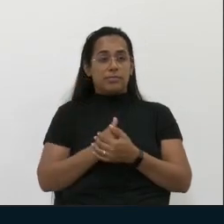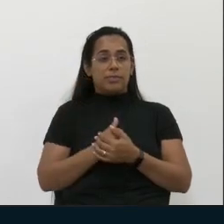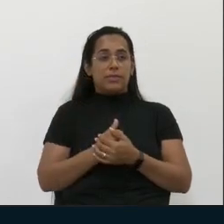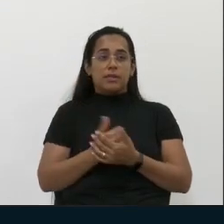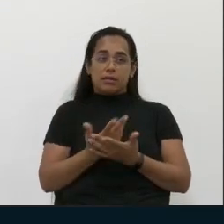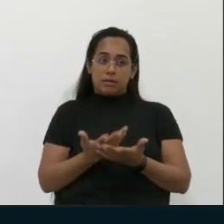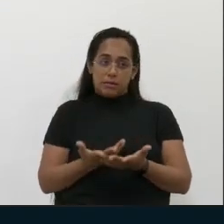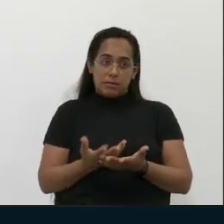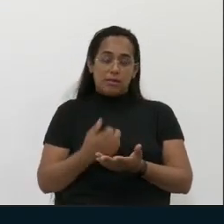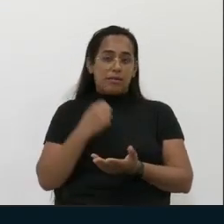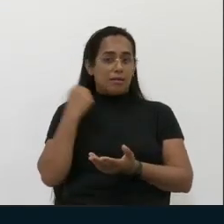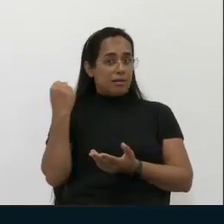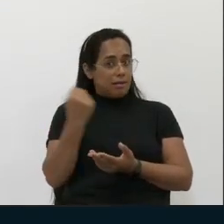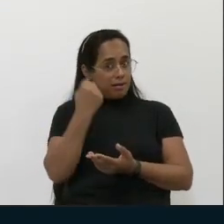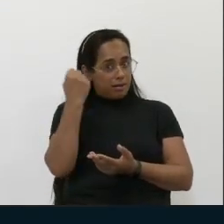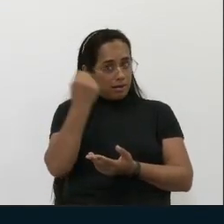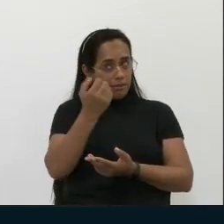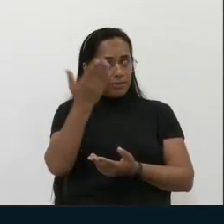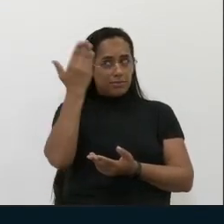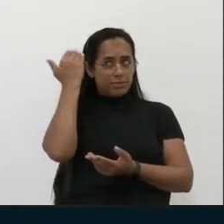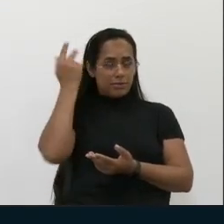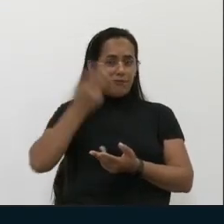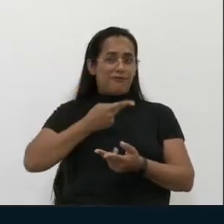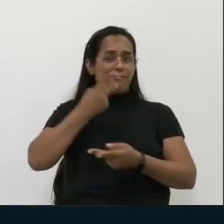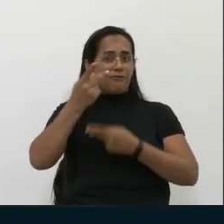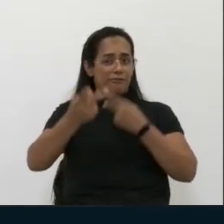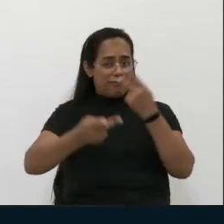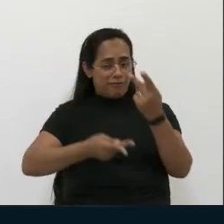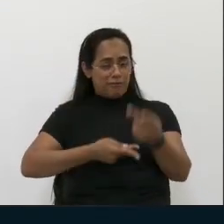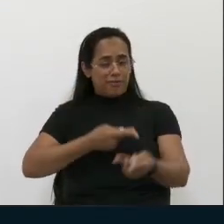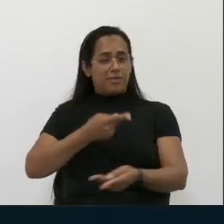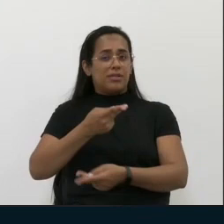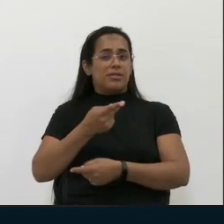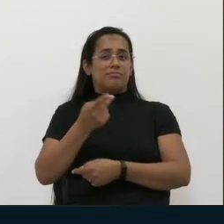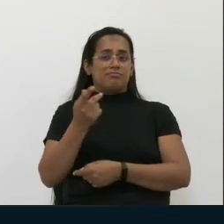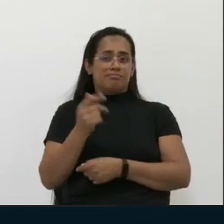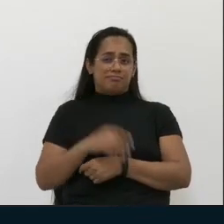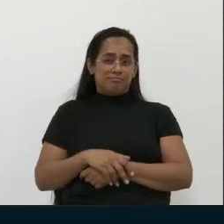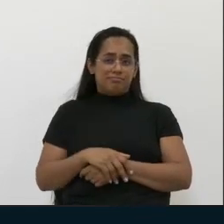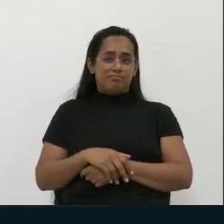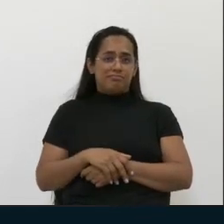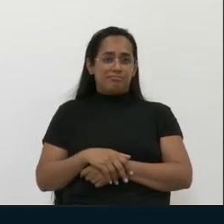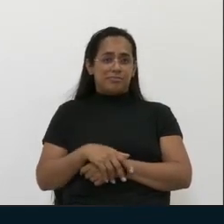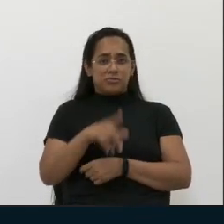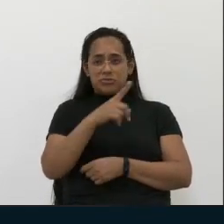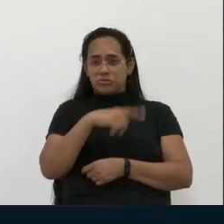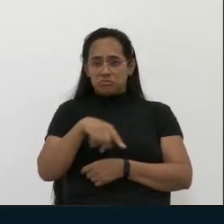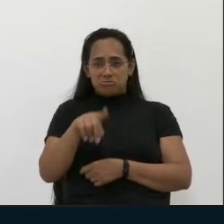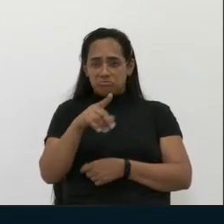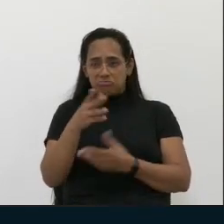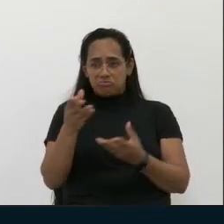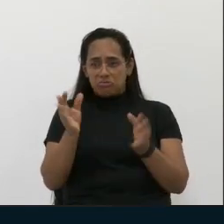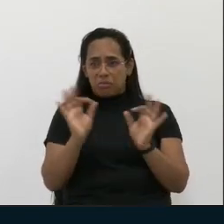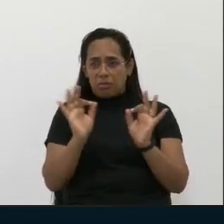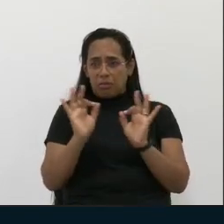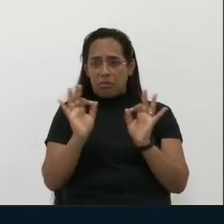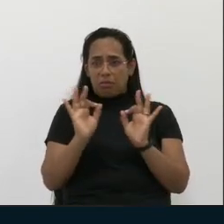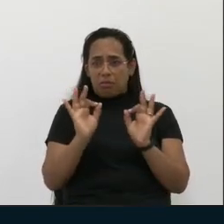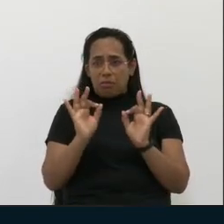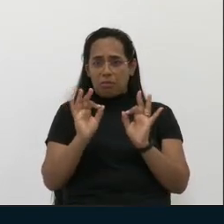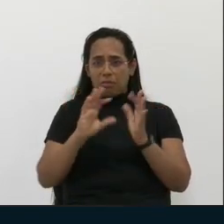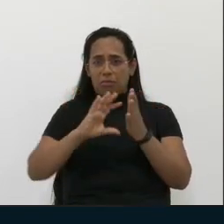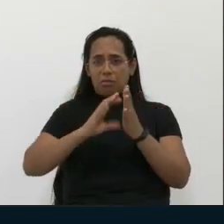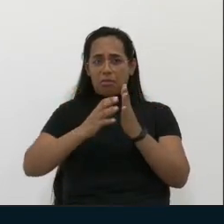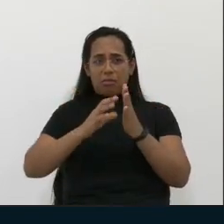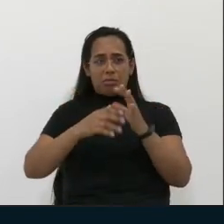grave. Falei várias vezes aqui e ninguém... Só agora? É farsa. Pela liderança da rede, senhor